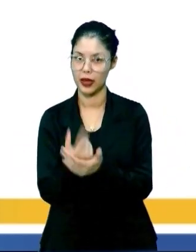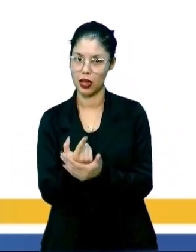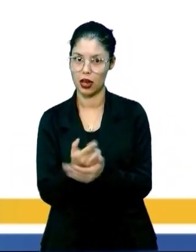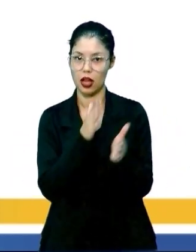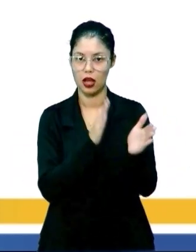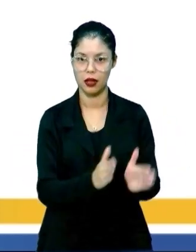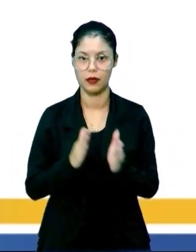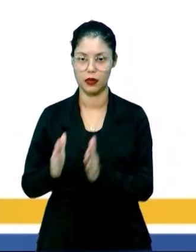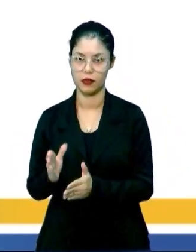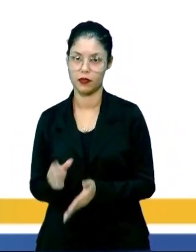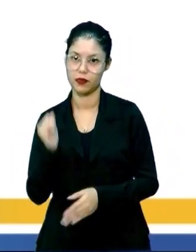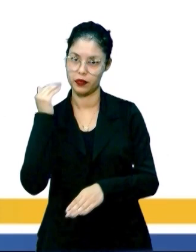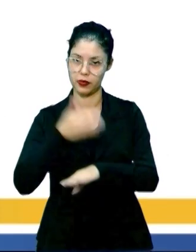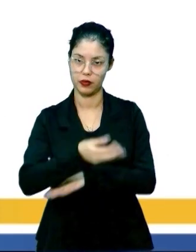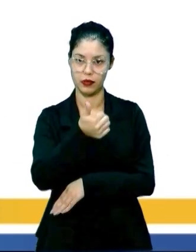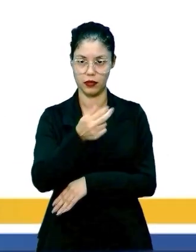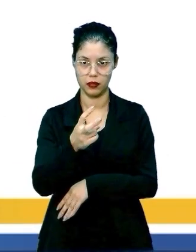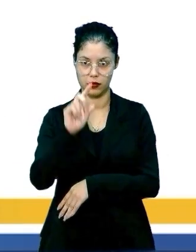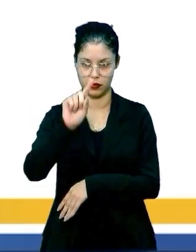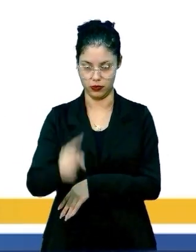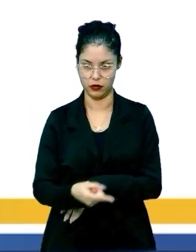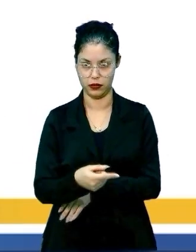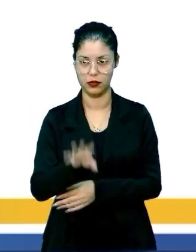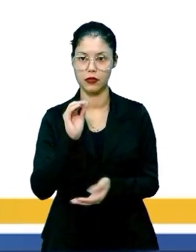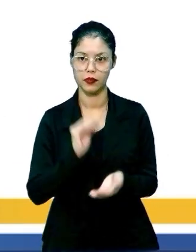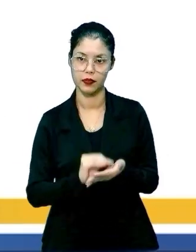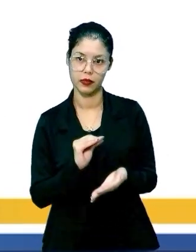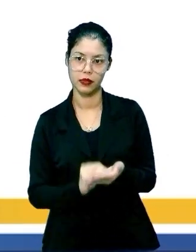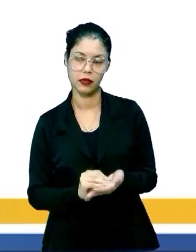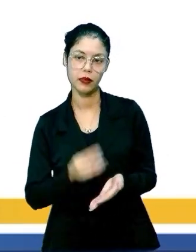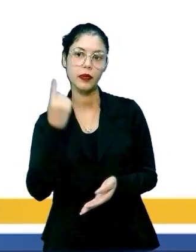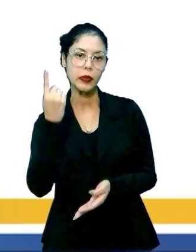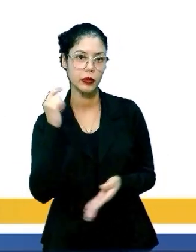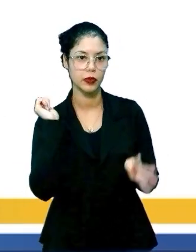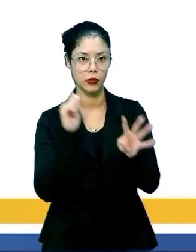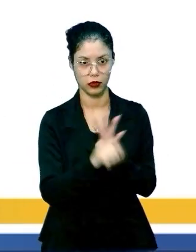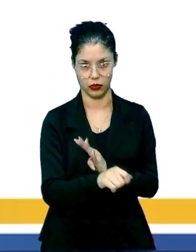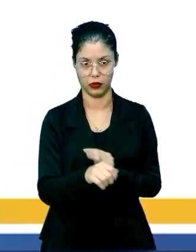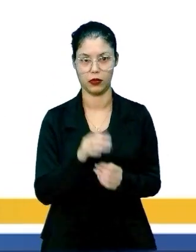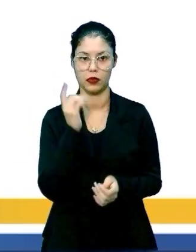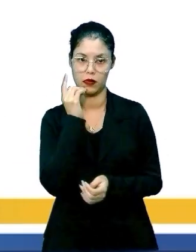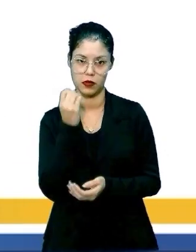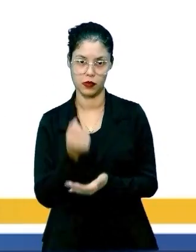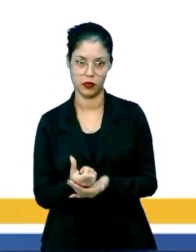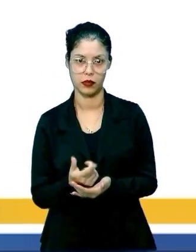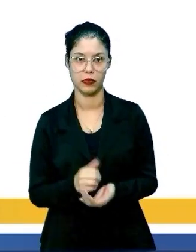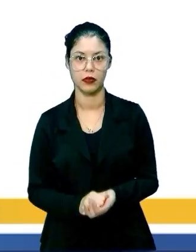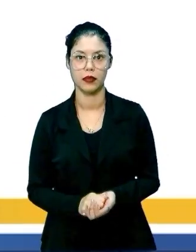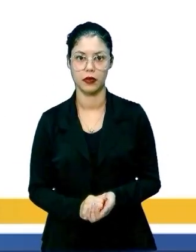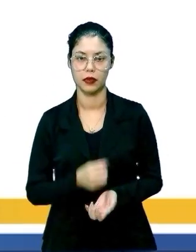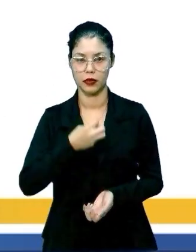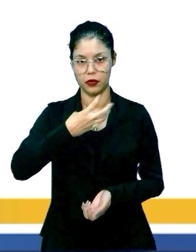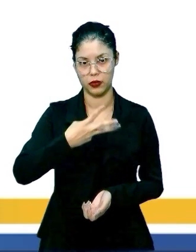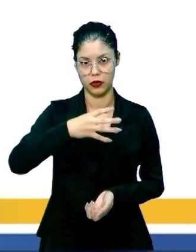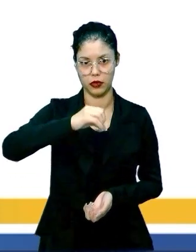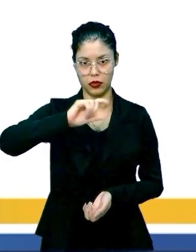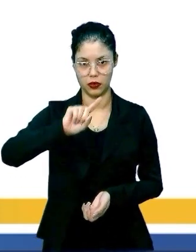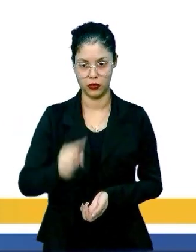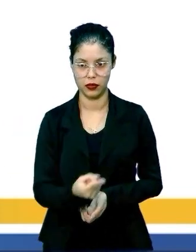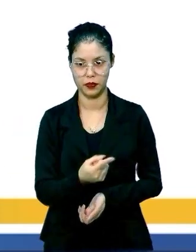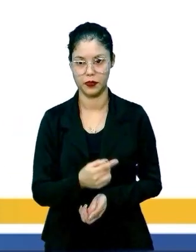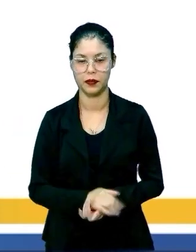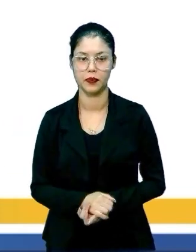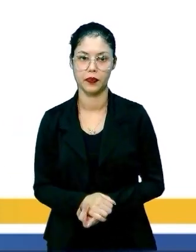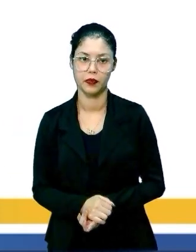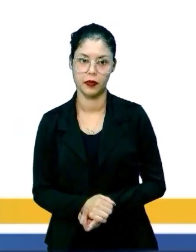pagamento a prazo, dando uma entrada de 15 mil e o restante em 1 ano da compra, pagando